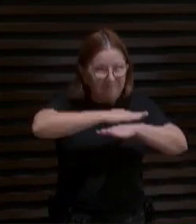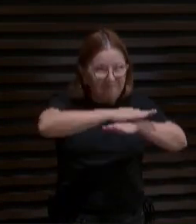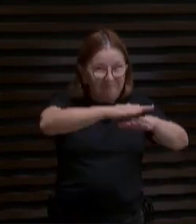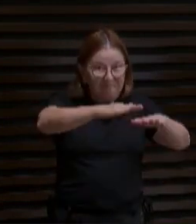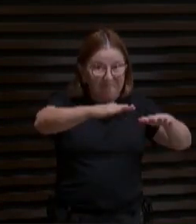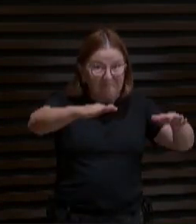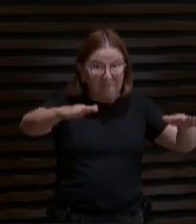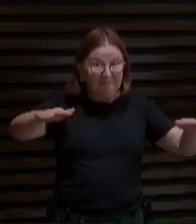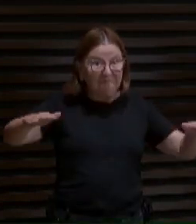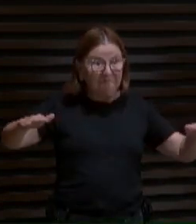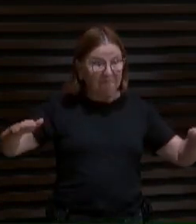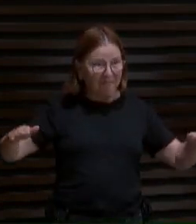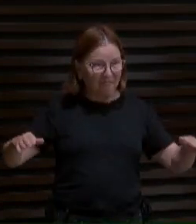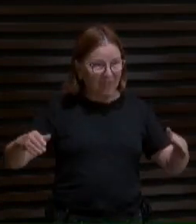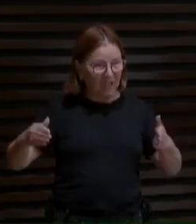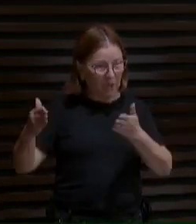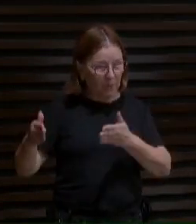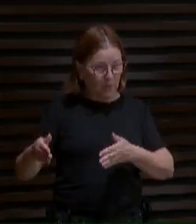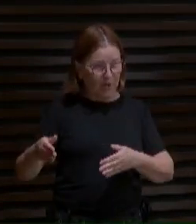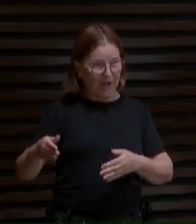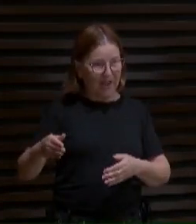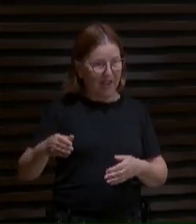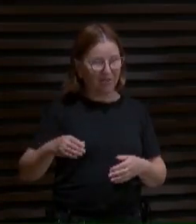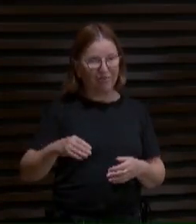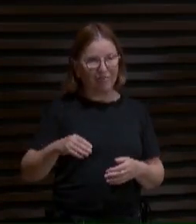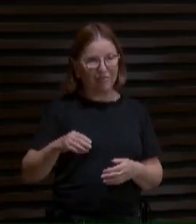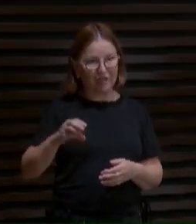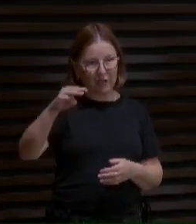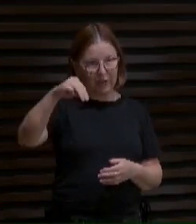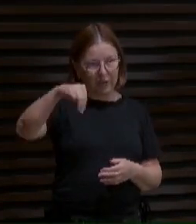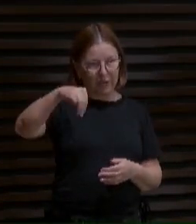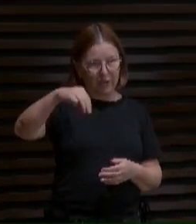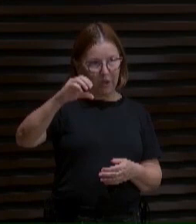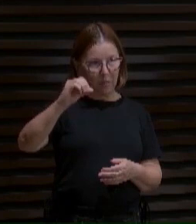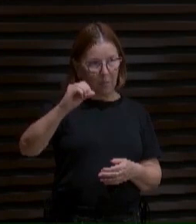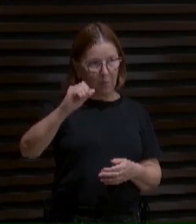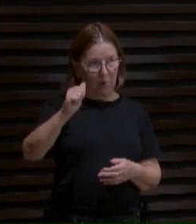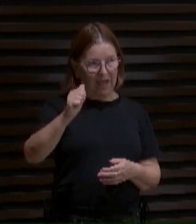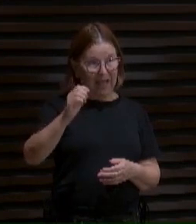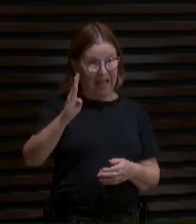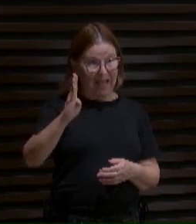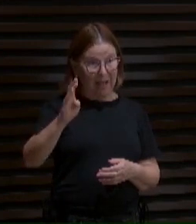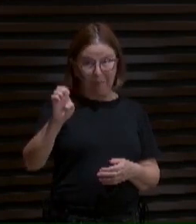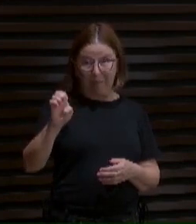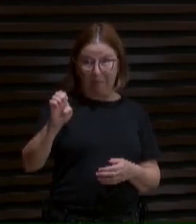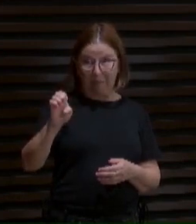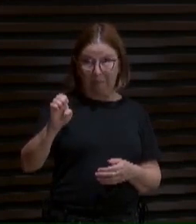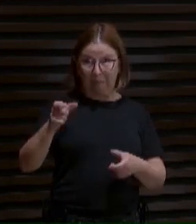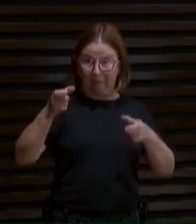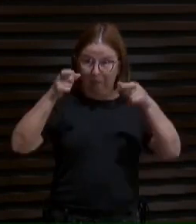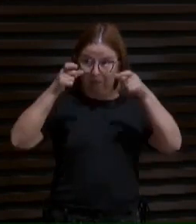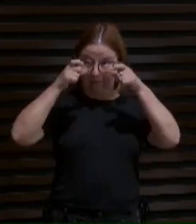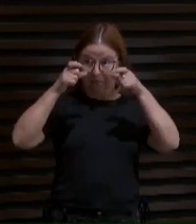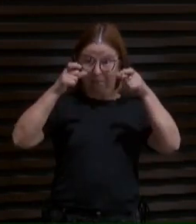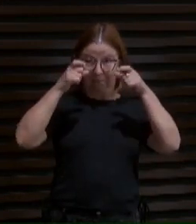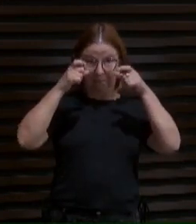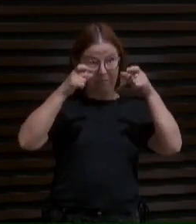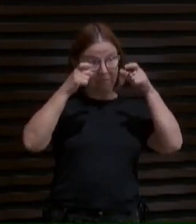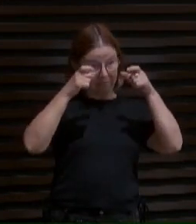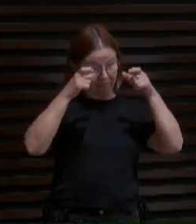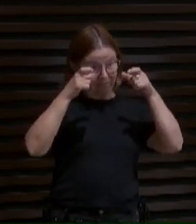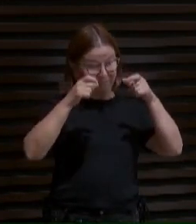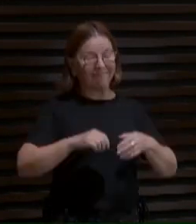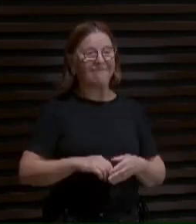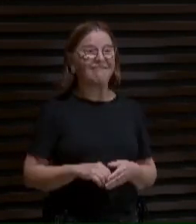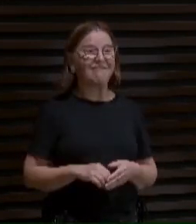lado de Moabe e aquilo encheu os olhos. E a Bíblia